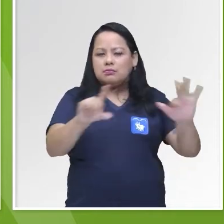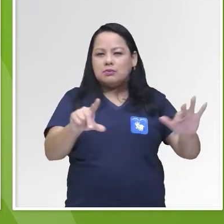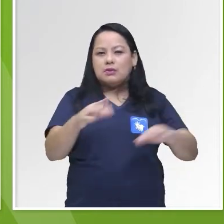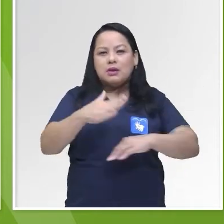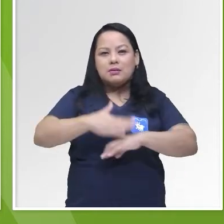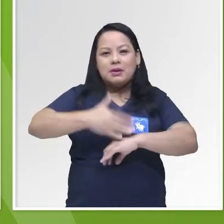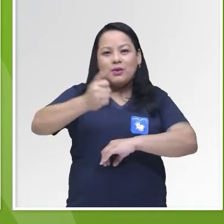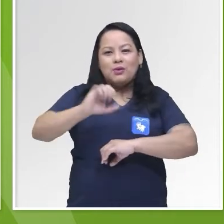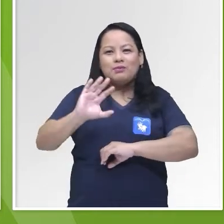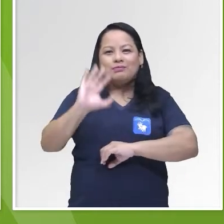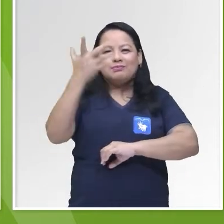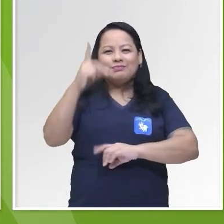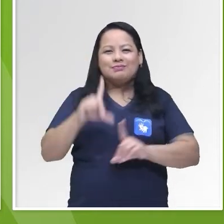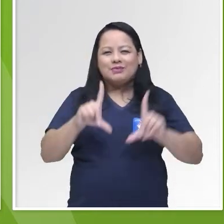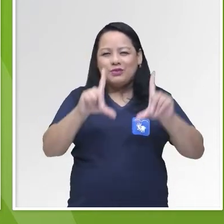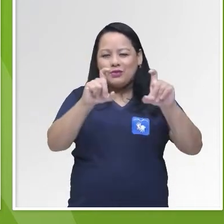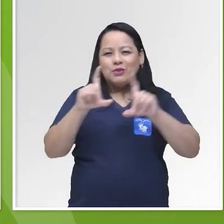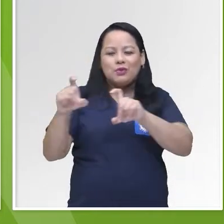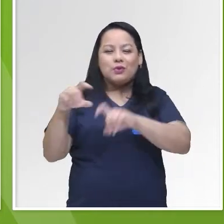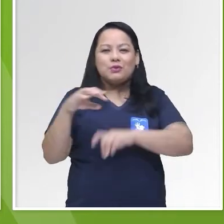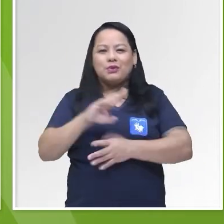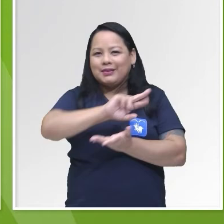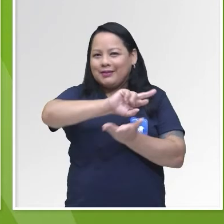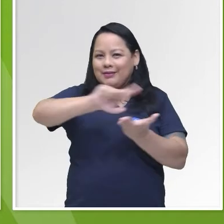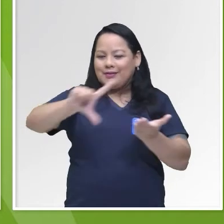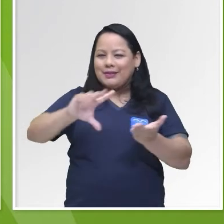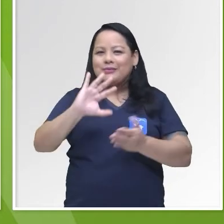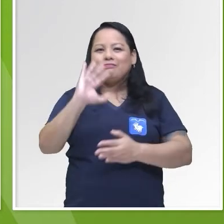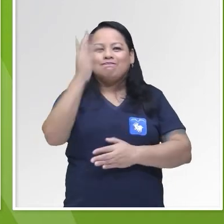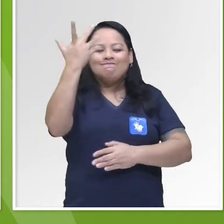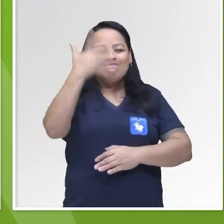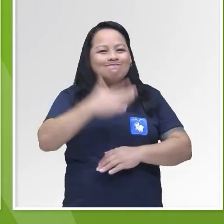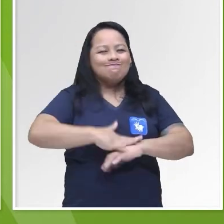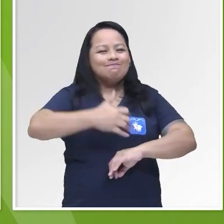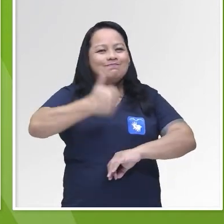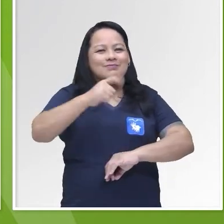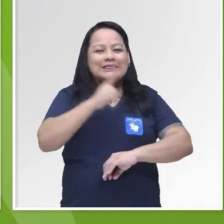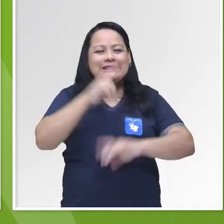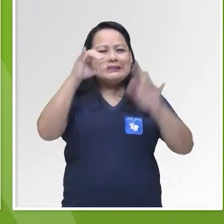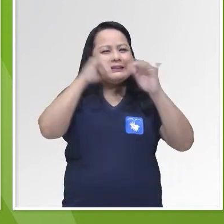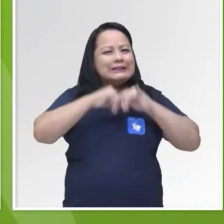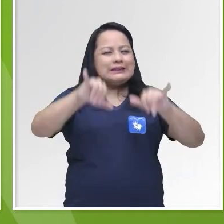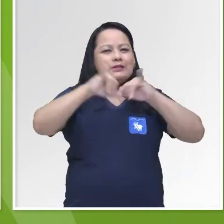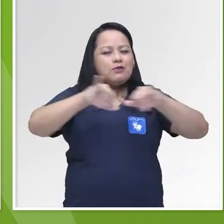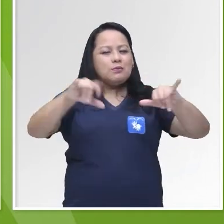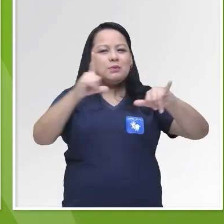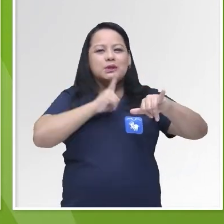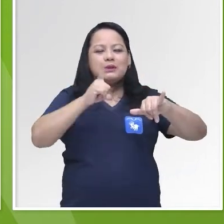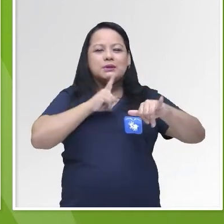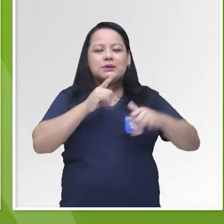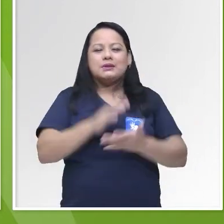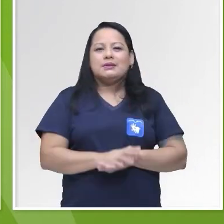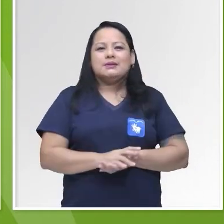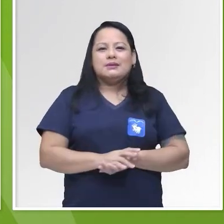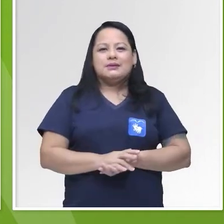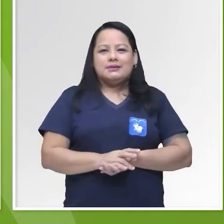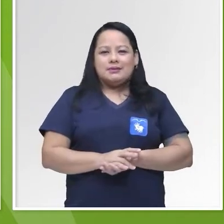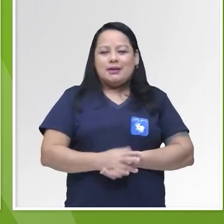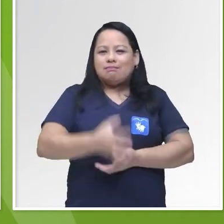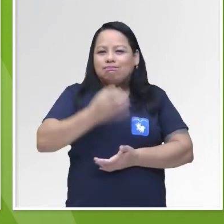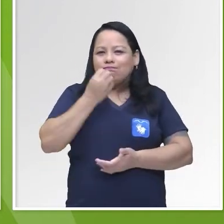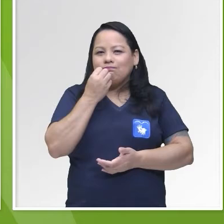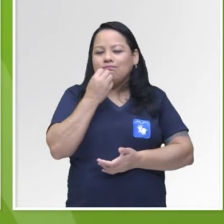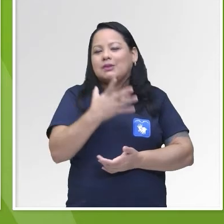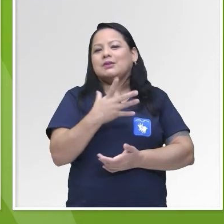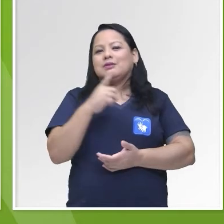aí para vocês. Quantos melhores momentos nós tivemos, né? Tantas informações, tantas coisas